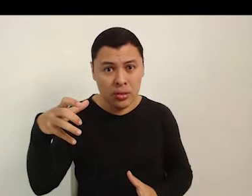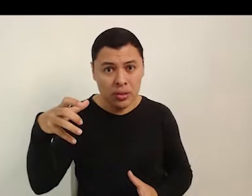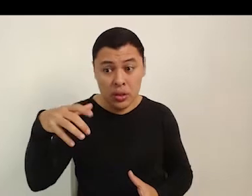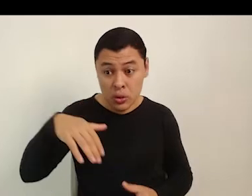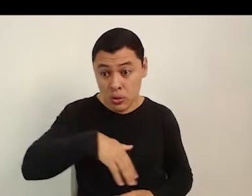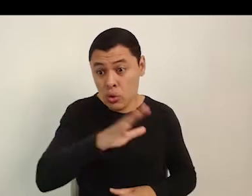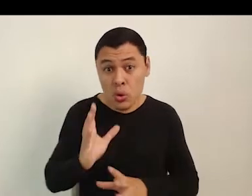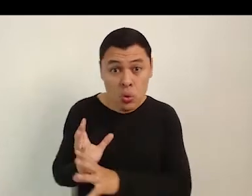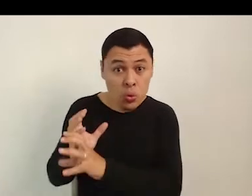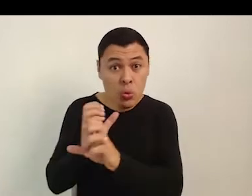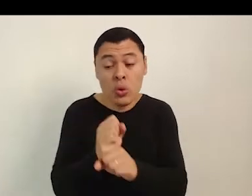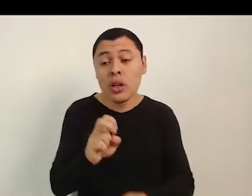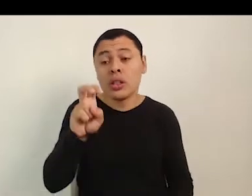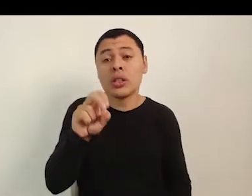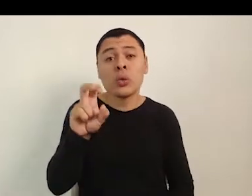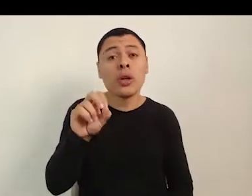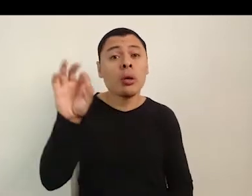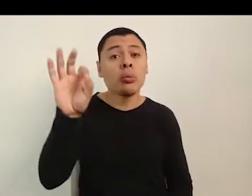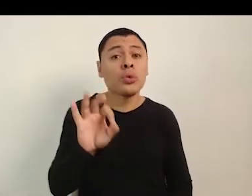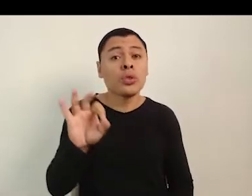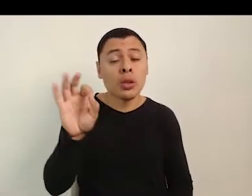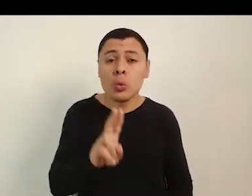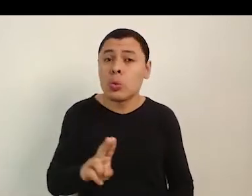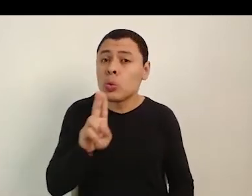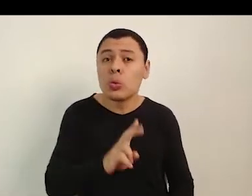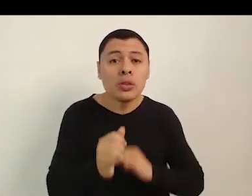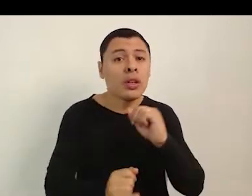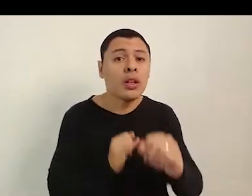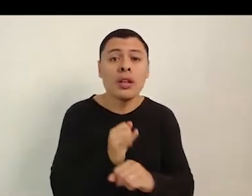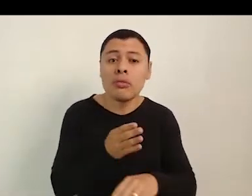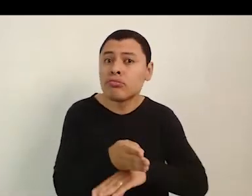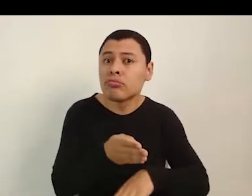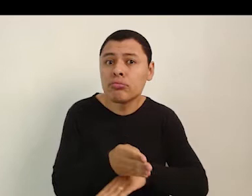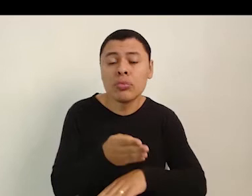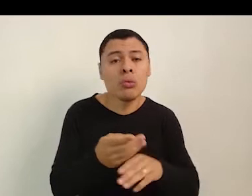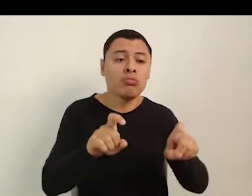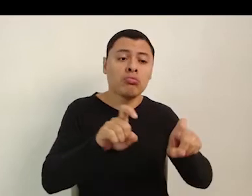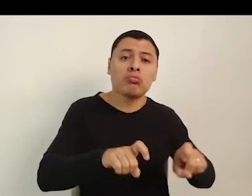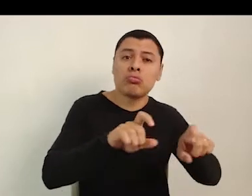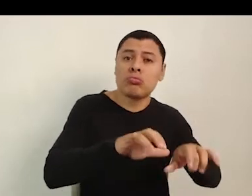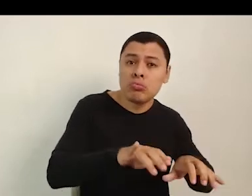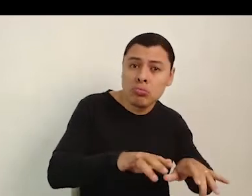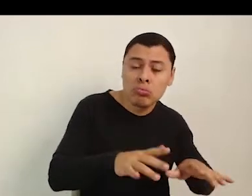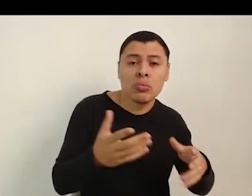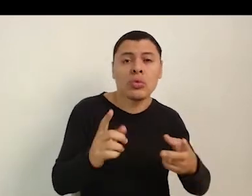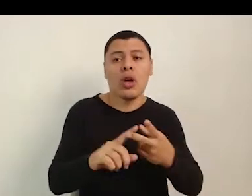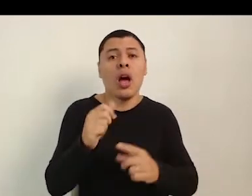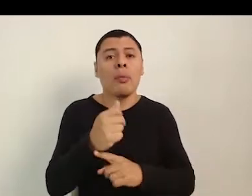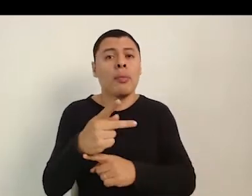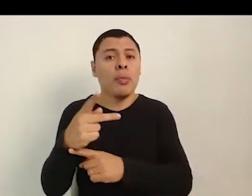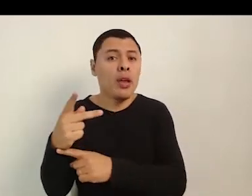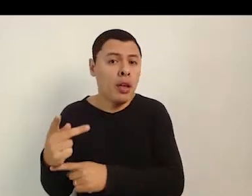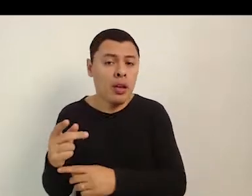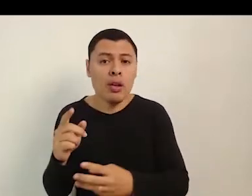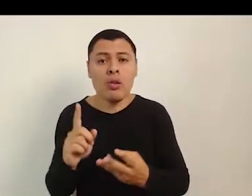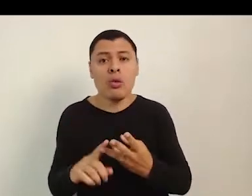50 e tantos por cento acessam frequentemente a internet, seja pelo desktop, seja pelo computador, seja por um aplicativo. Por que